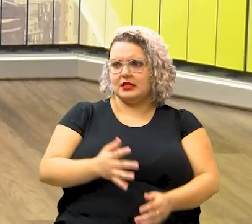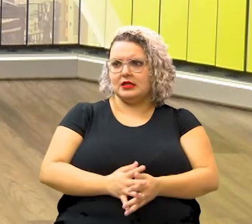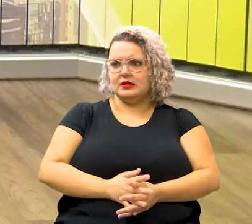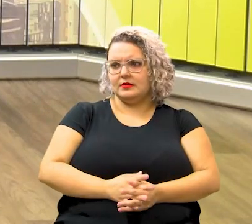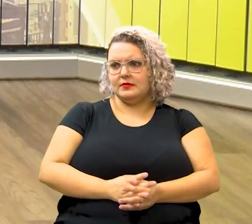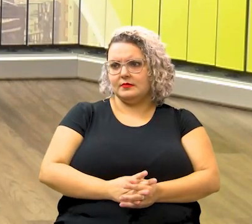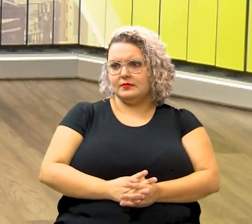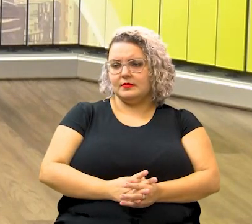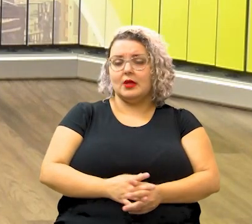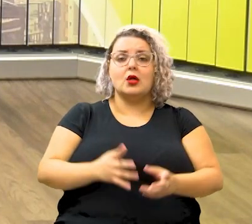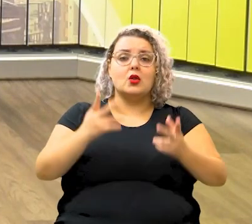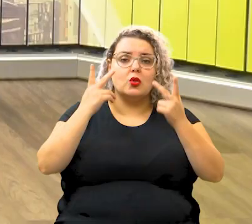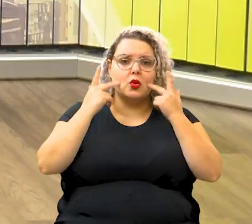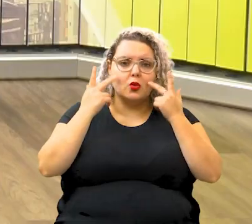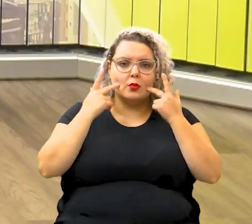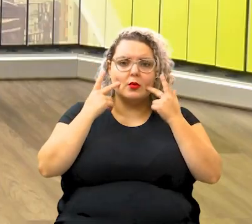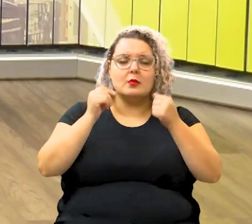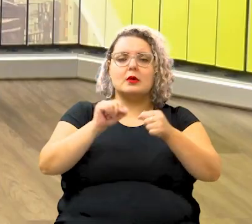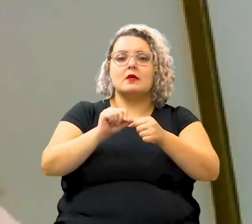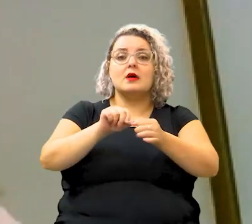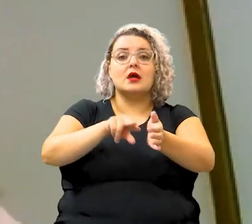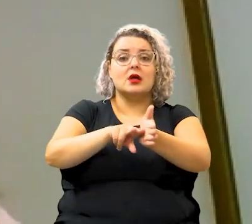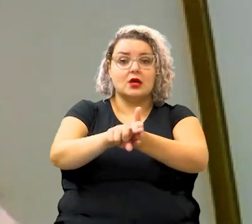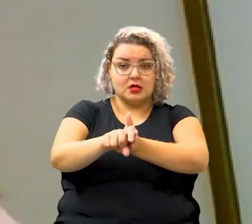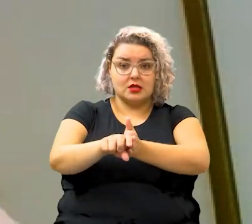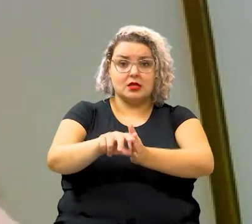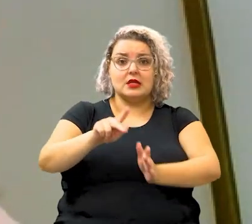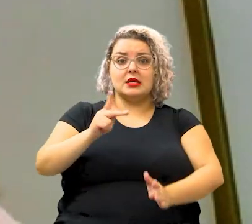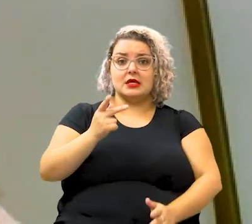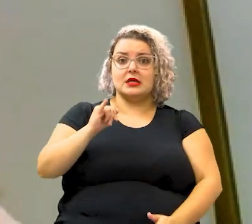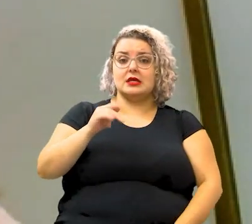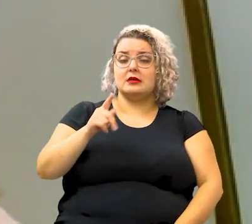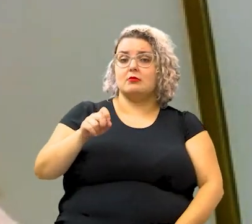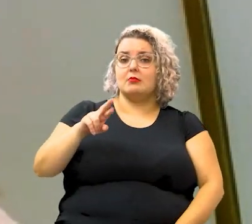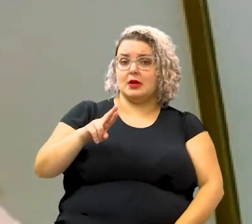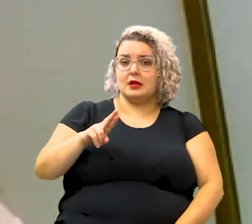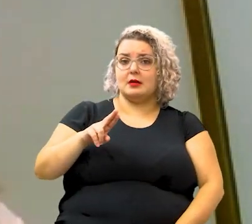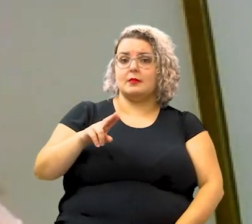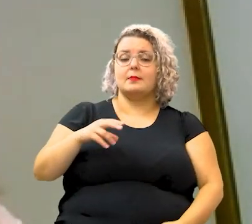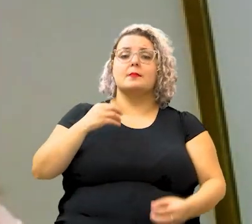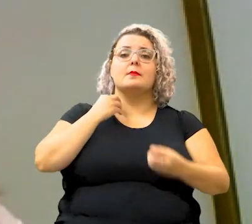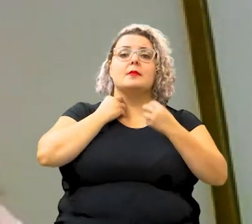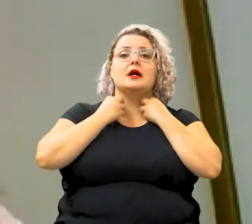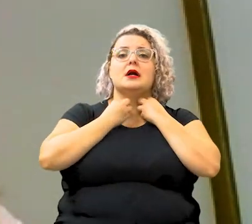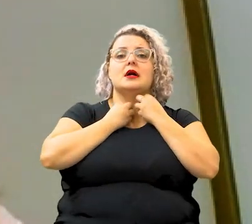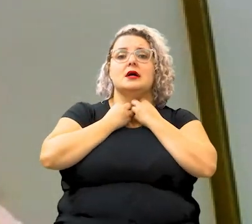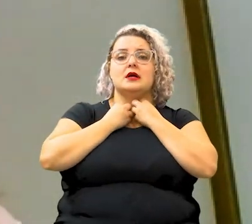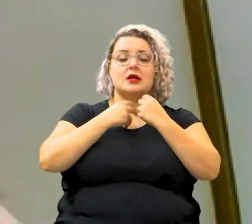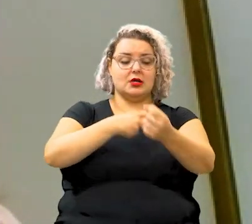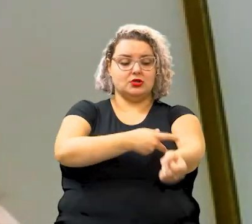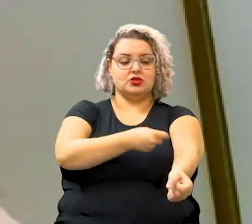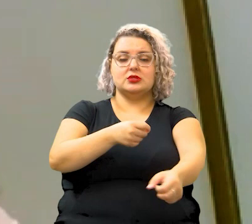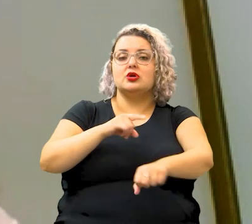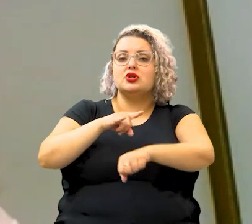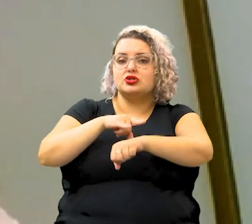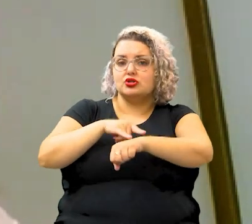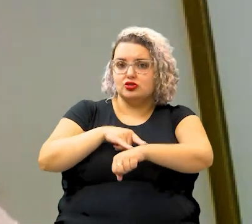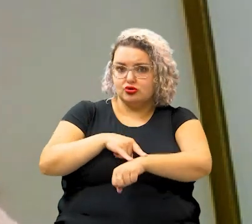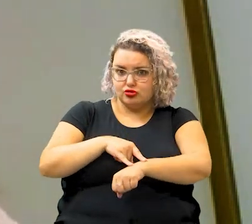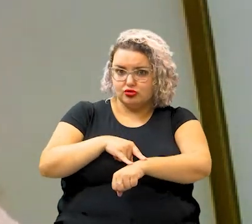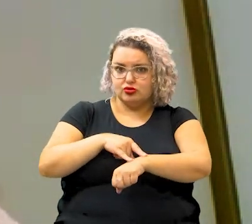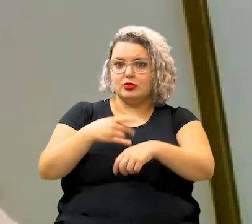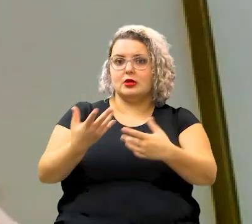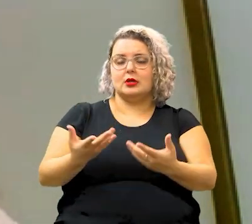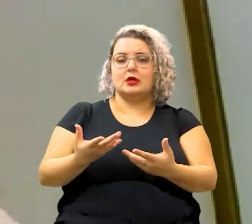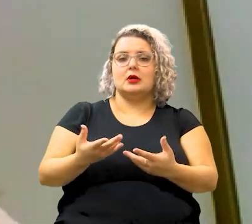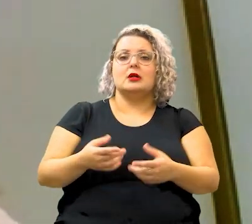pedem? Normalmente, para fazer o diagnóstico de hiperparatireoidismo, a gente pede exames de sangue e de urina. Então, o